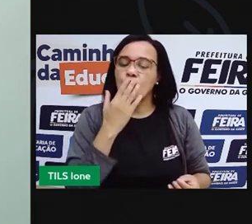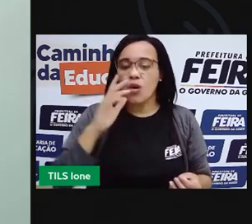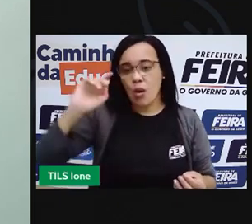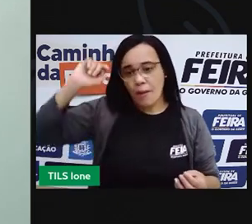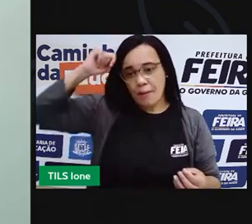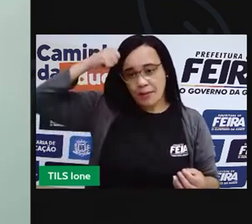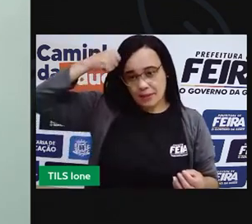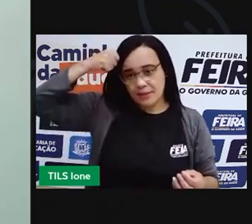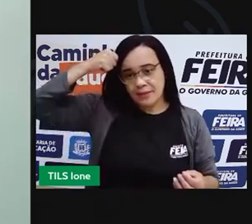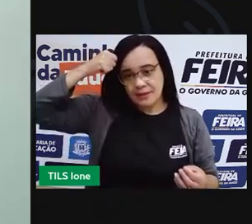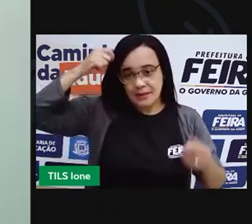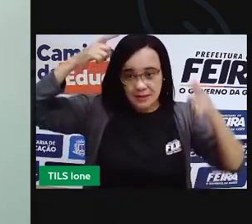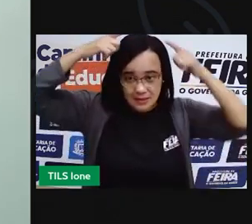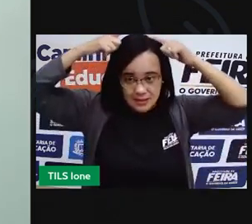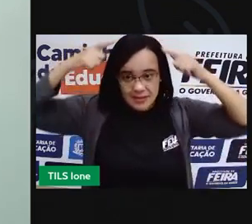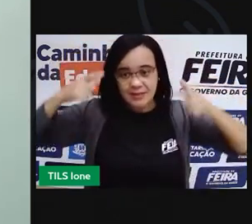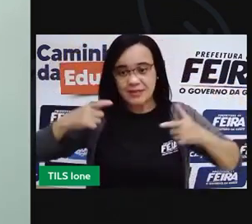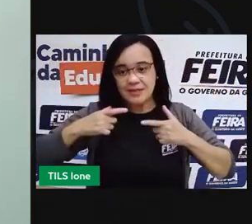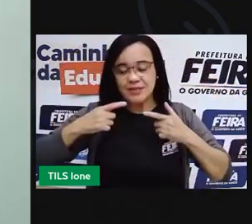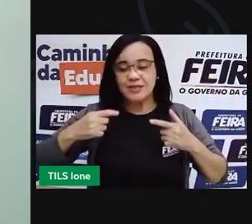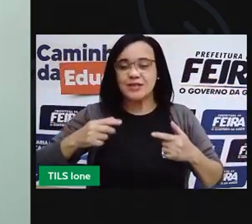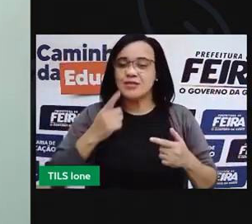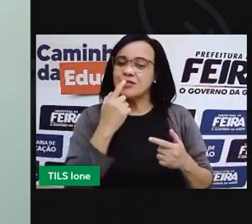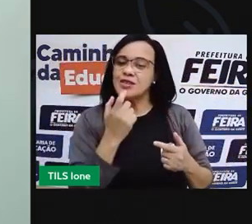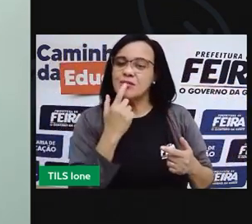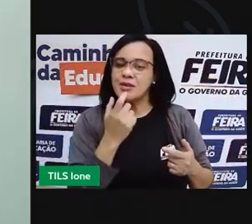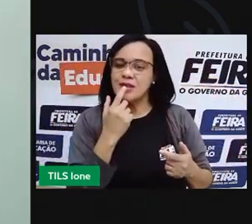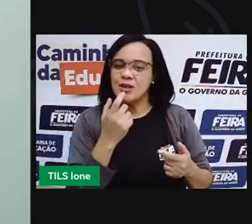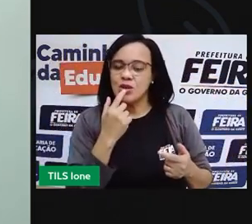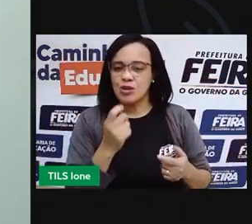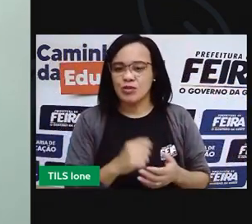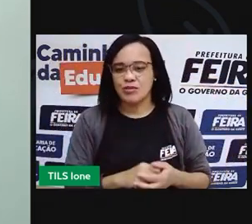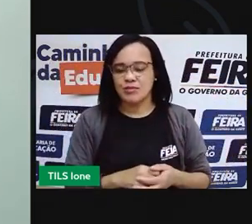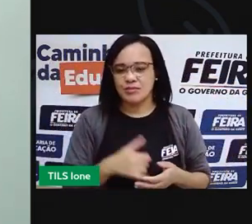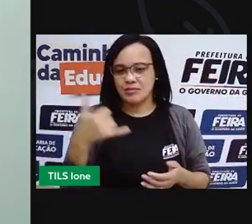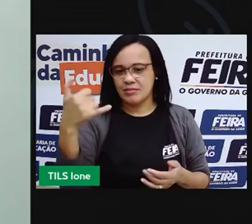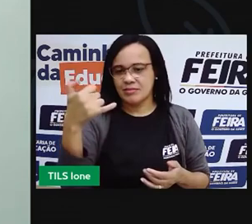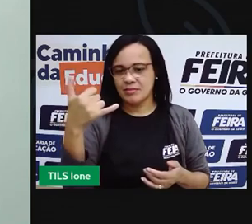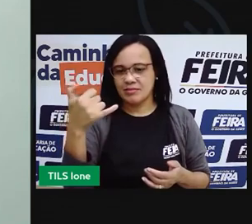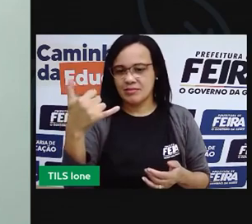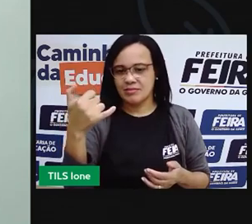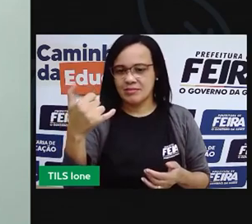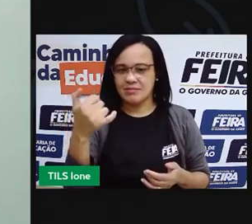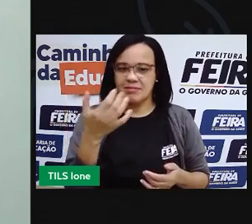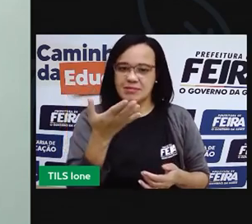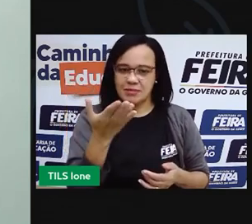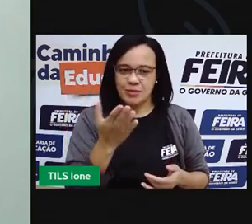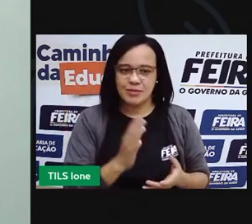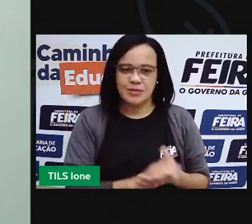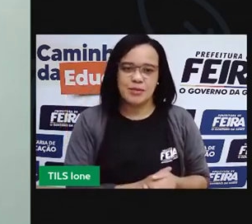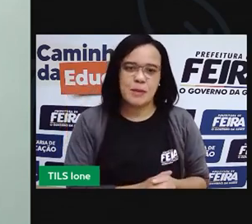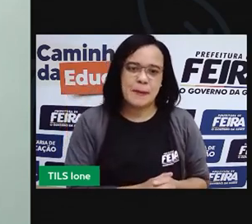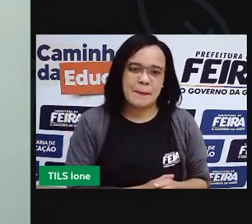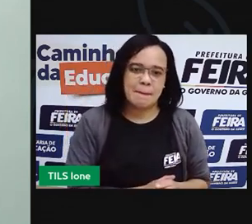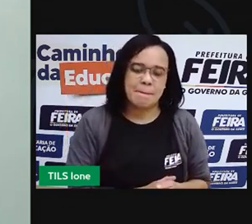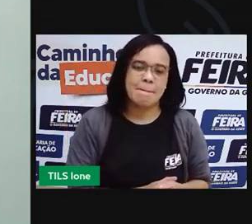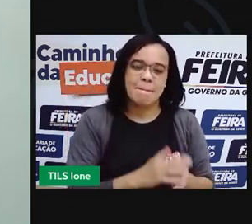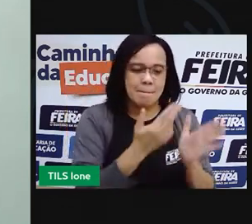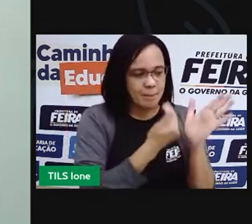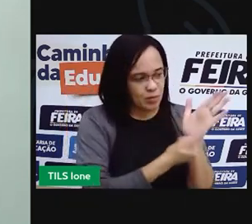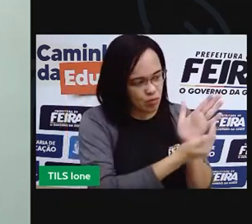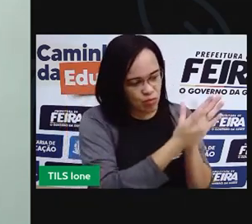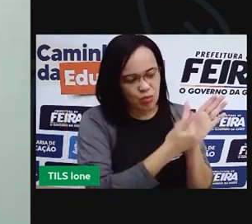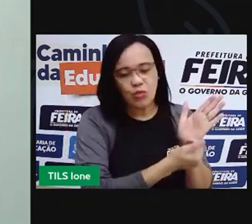essa tonalidade. Então eu já venho aqui com a canetinha para fazer o